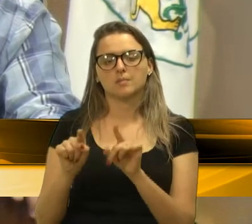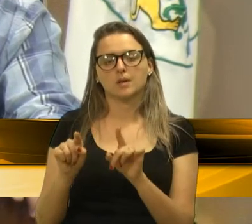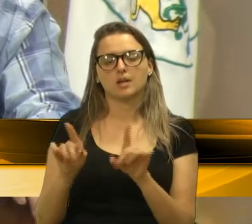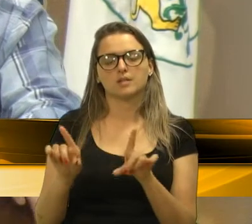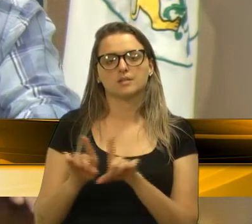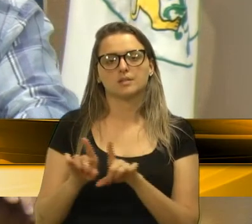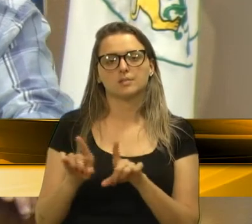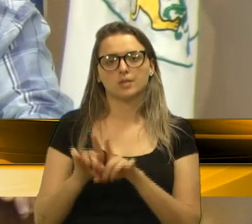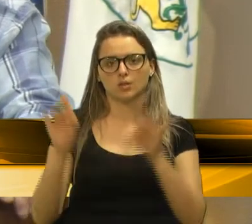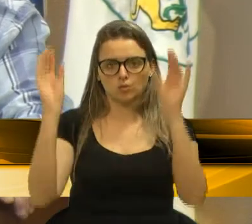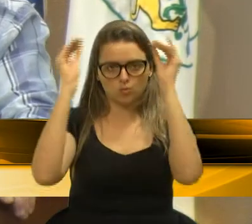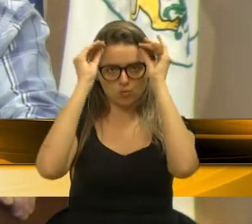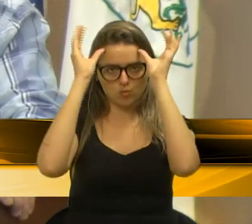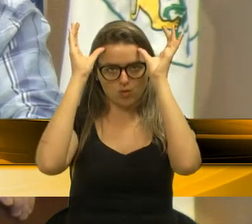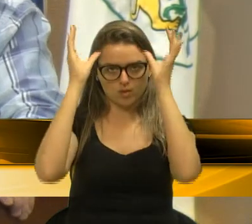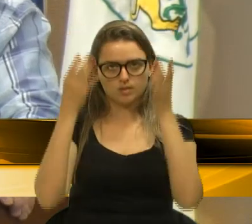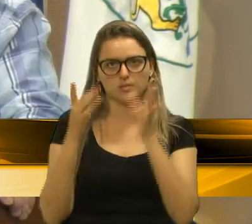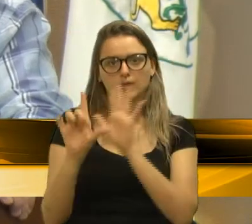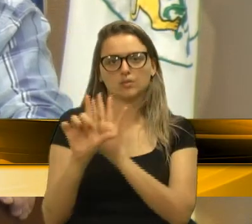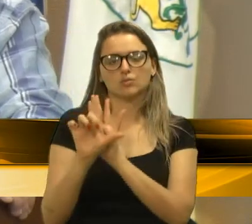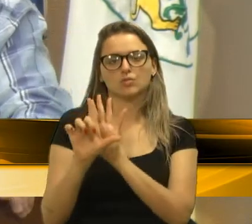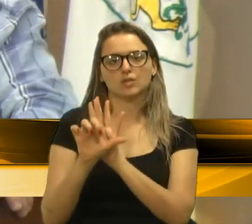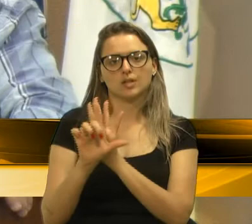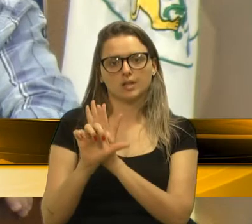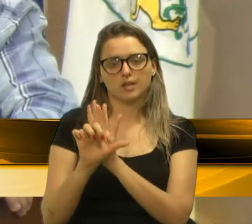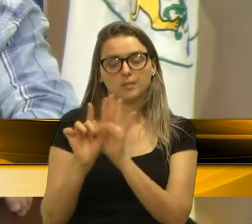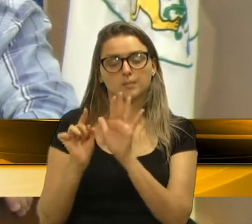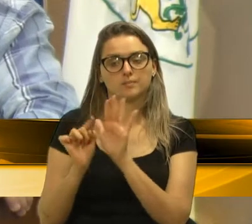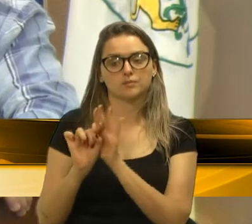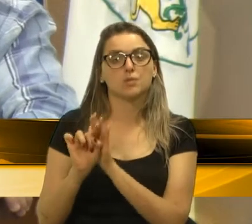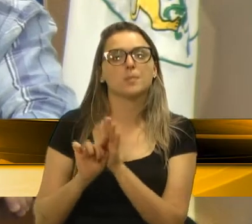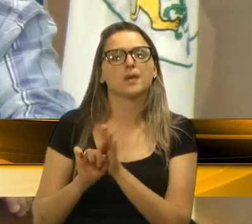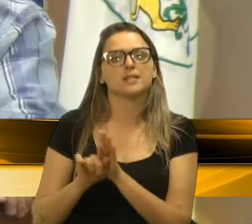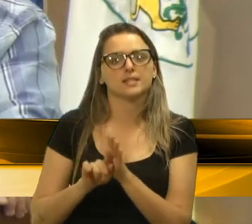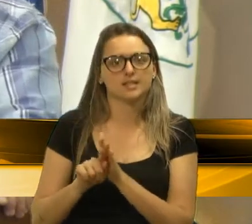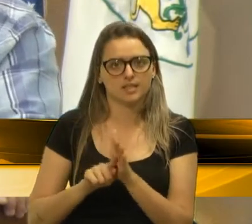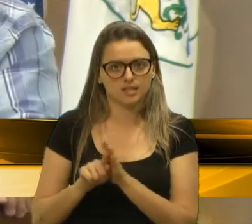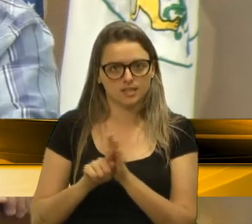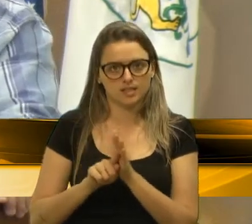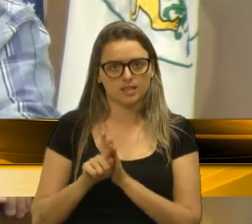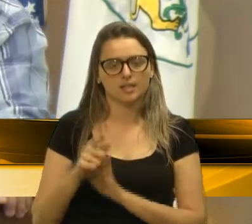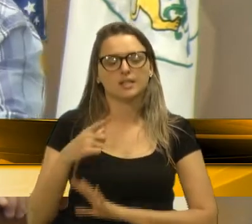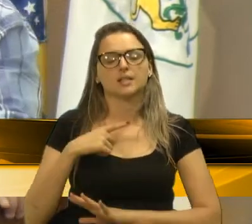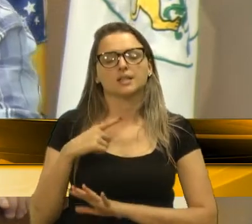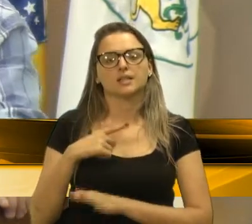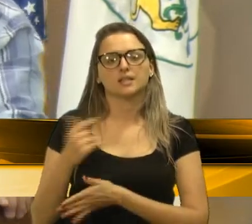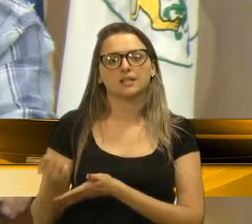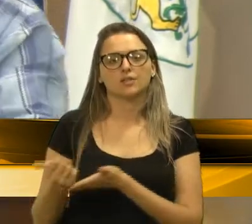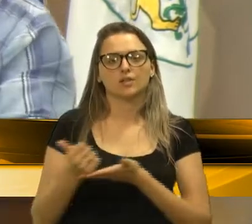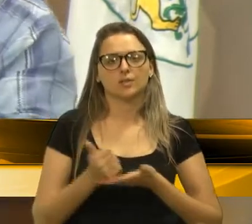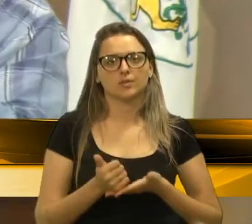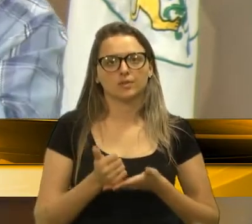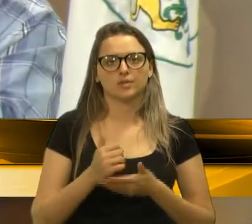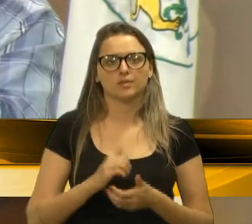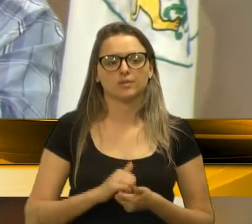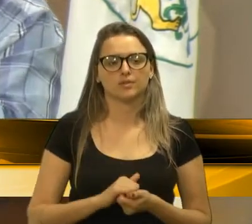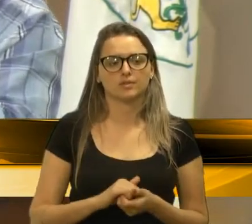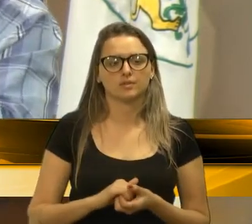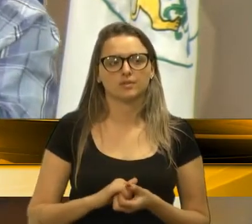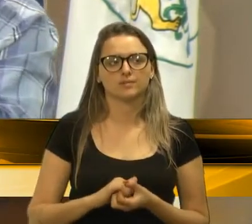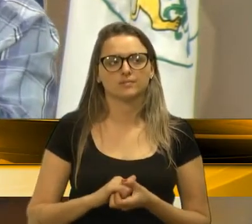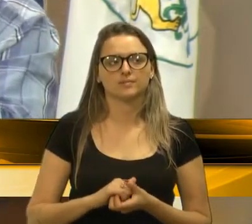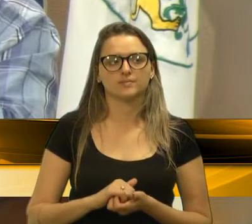o conhecimento jurídico aprofundado né consistente então nesse sentido